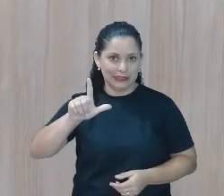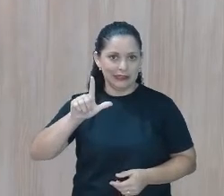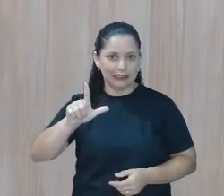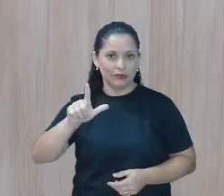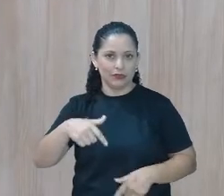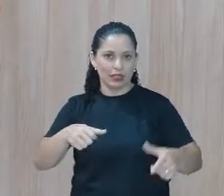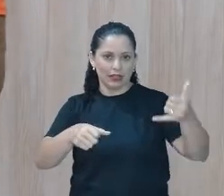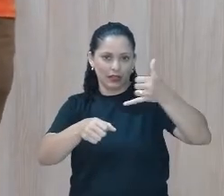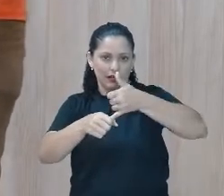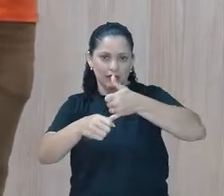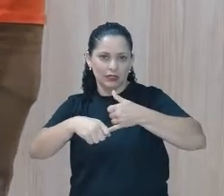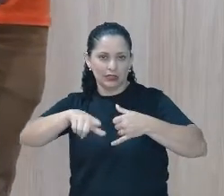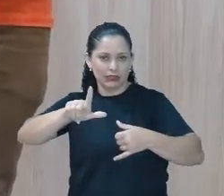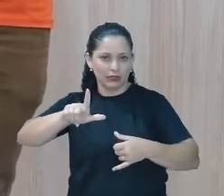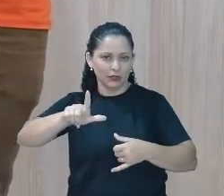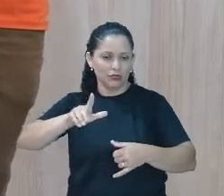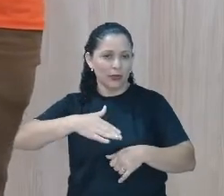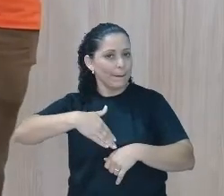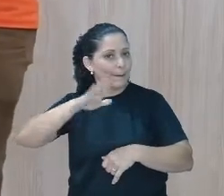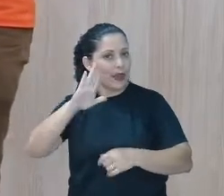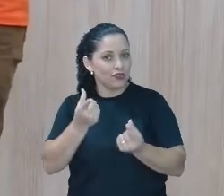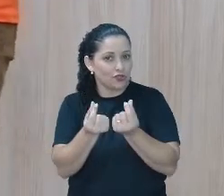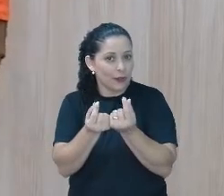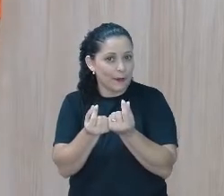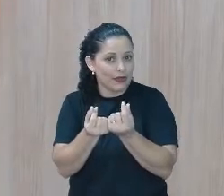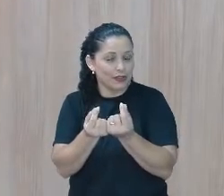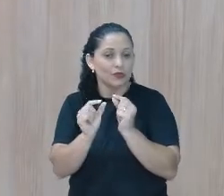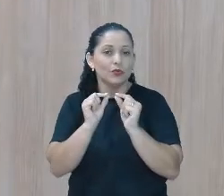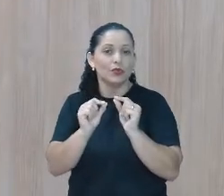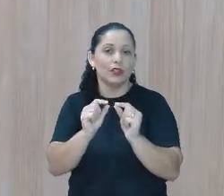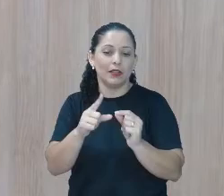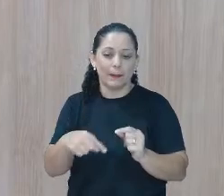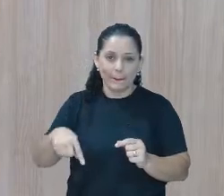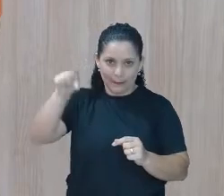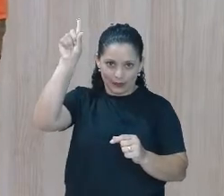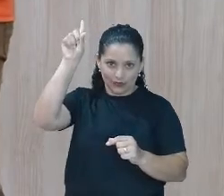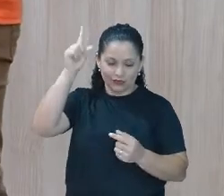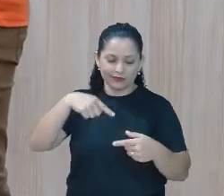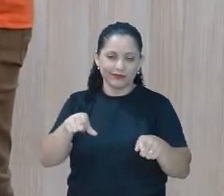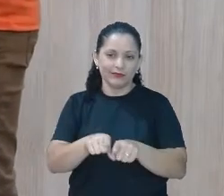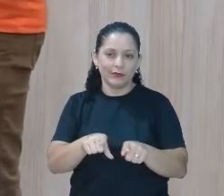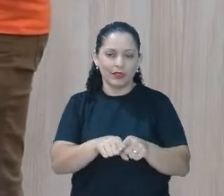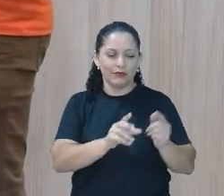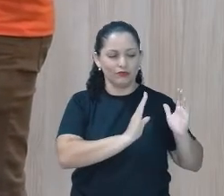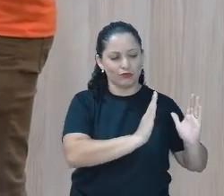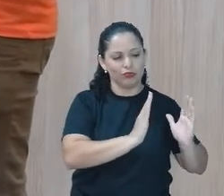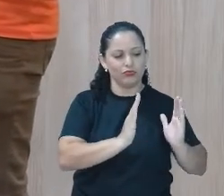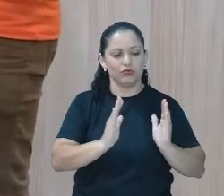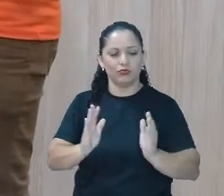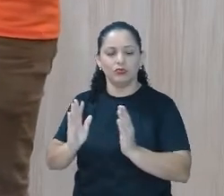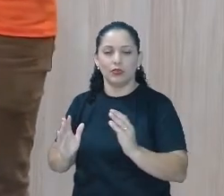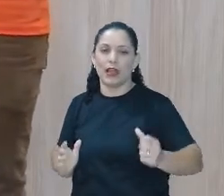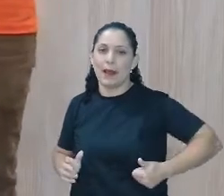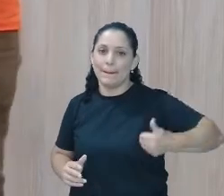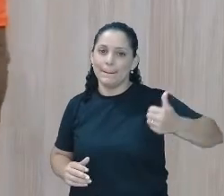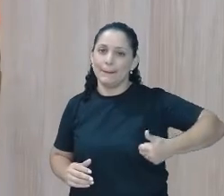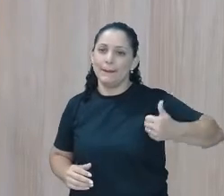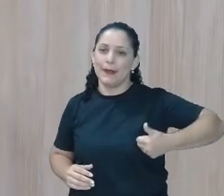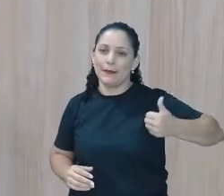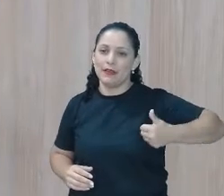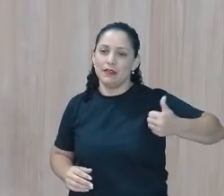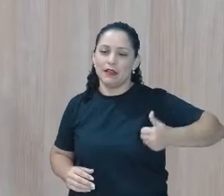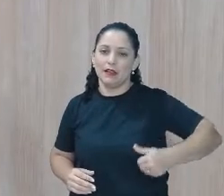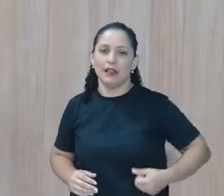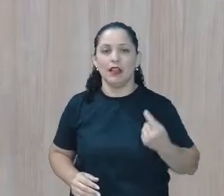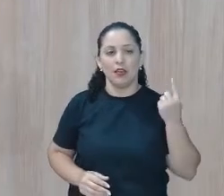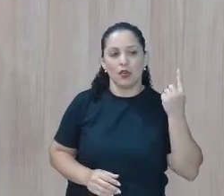gasolina, o que é que acontece com o preço? Ó, na primeira fileira lá, eu estou aumentando o número de litros.